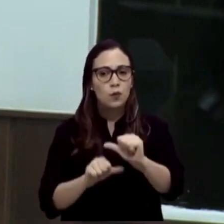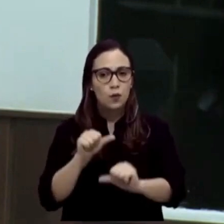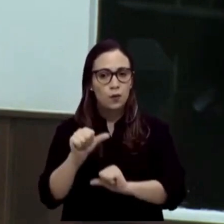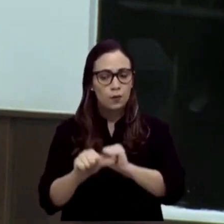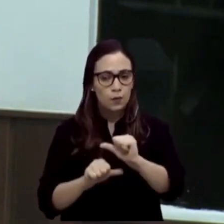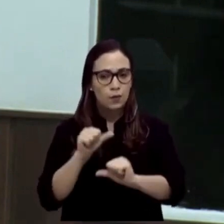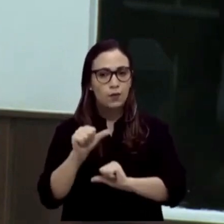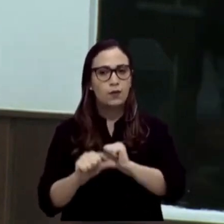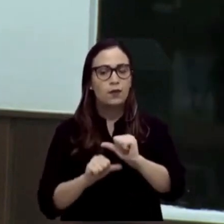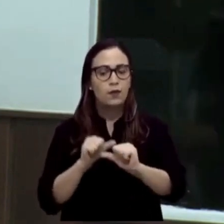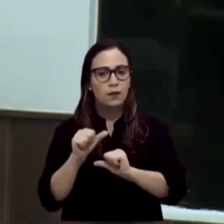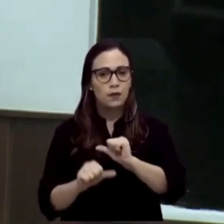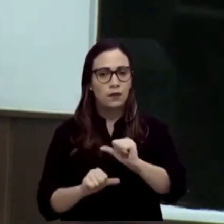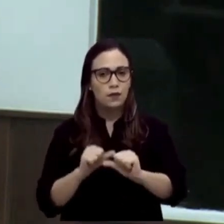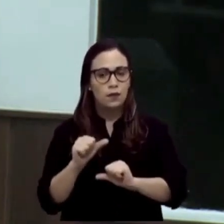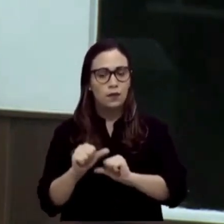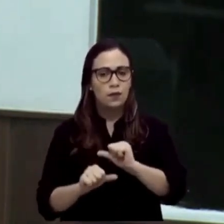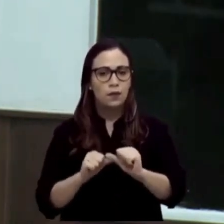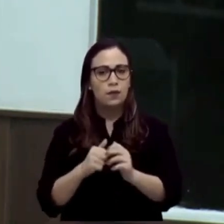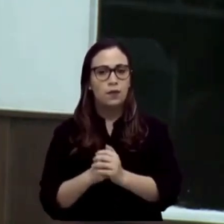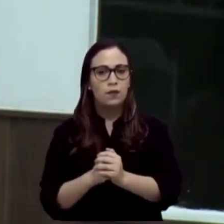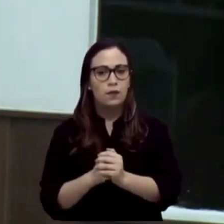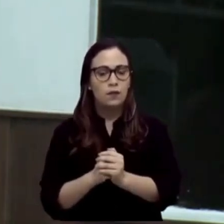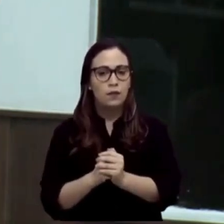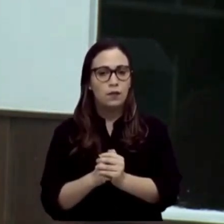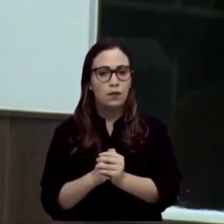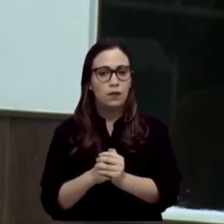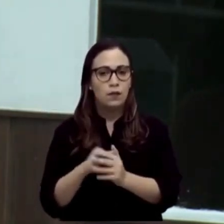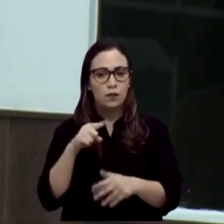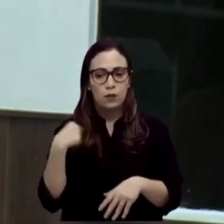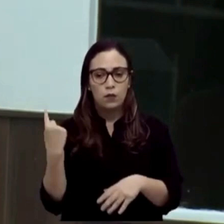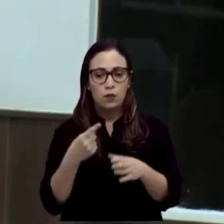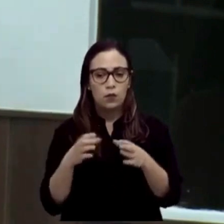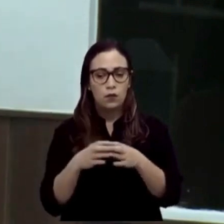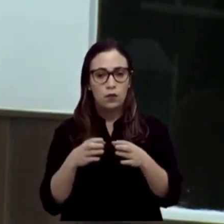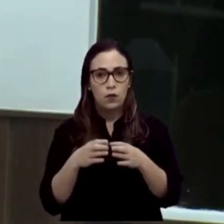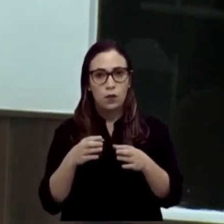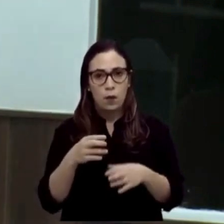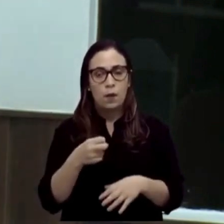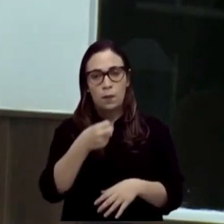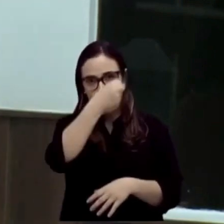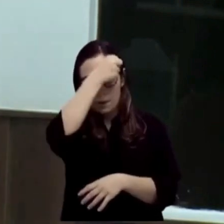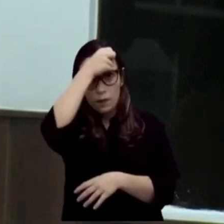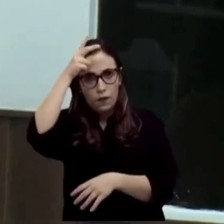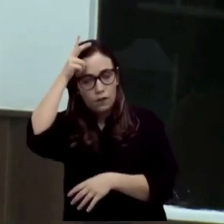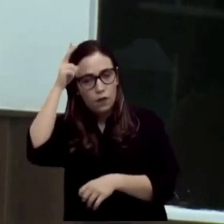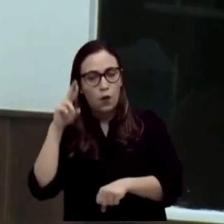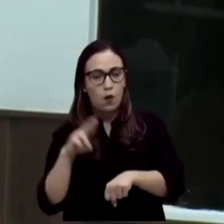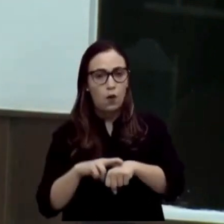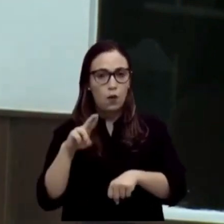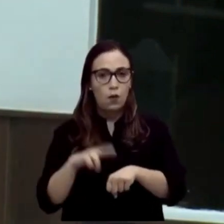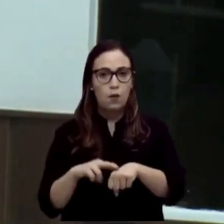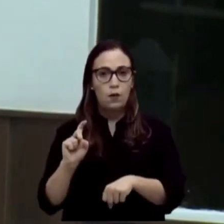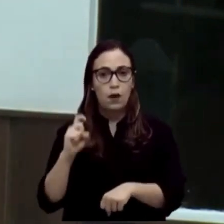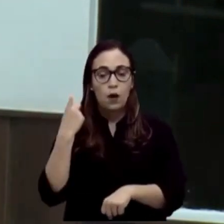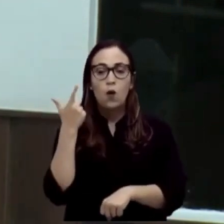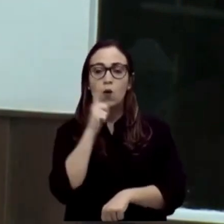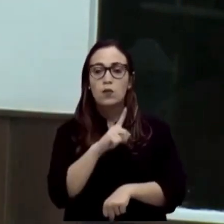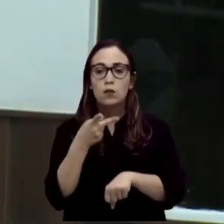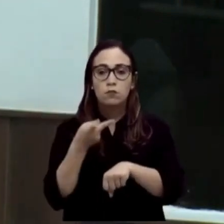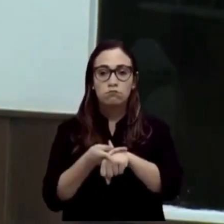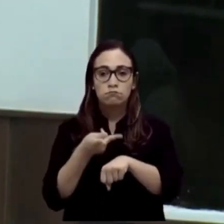anos atrás, quando nós da gestão do prefeito Roberto Cláudio recebemos o prêmio da